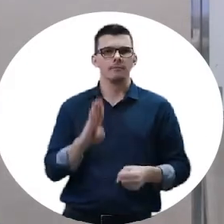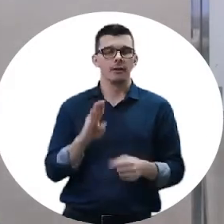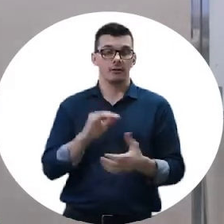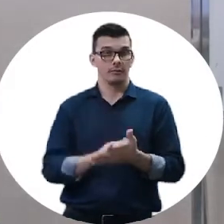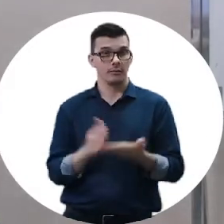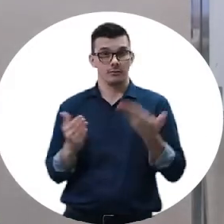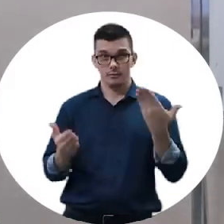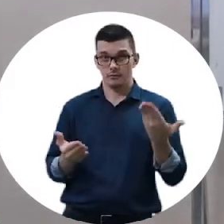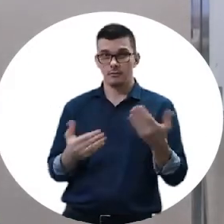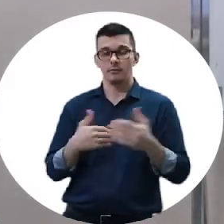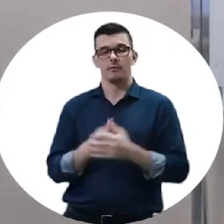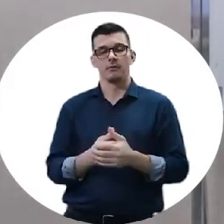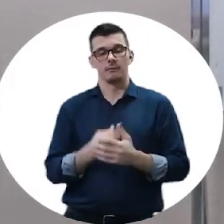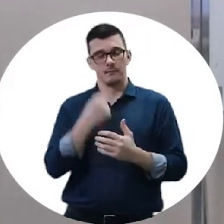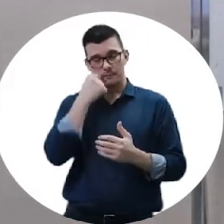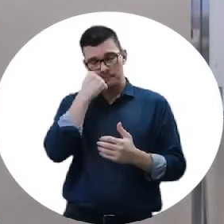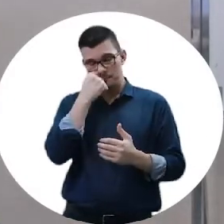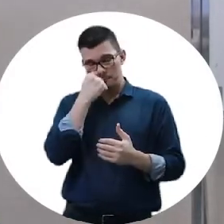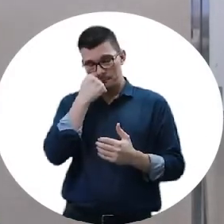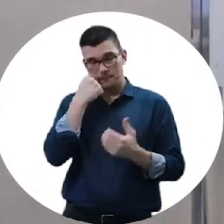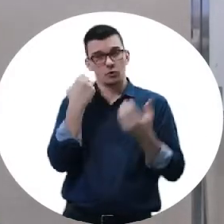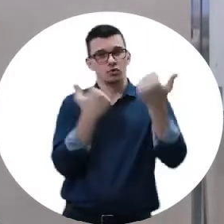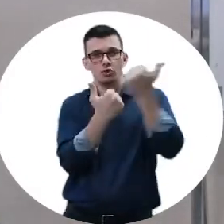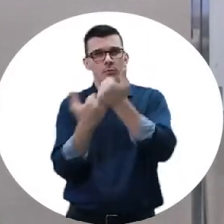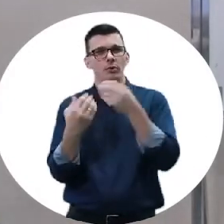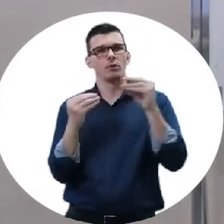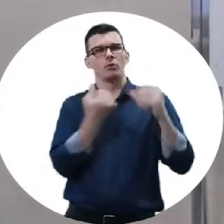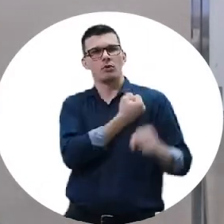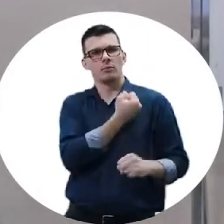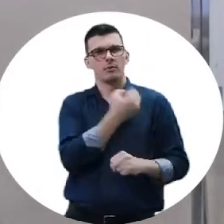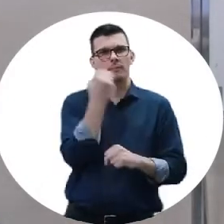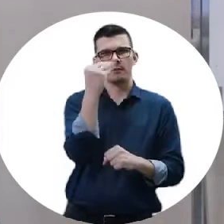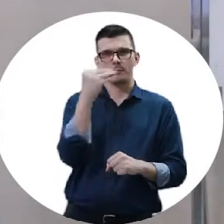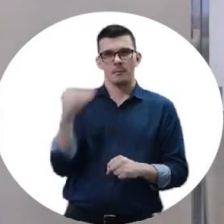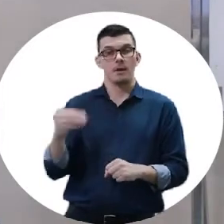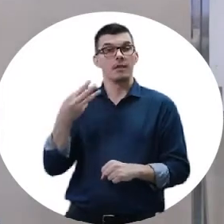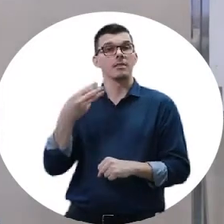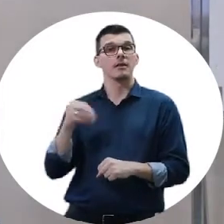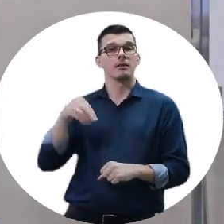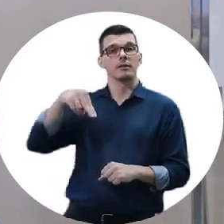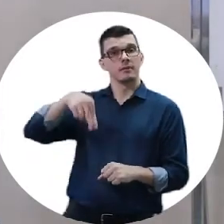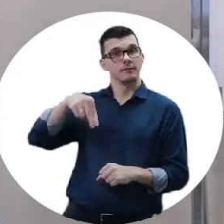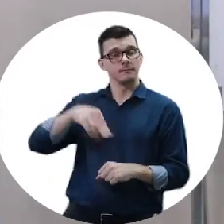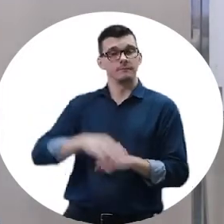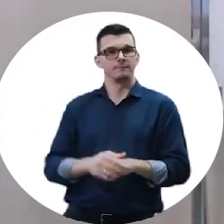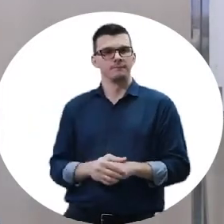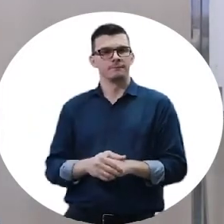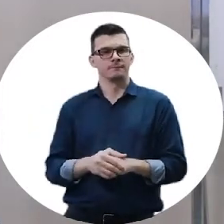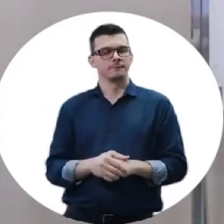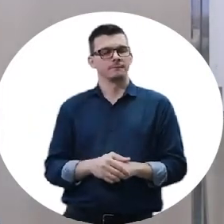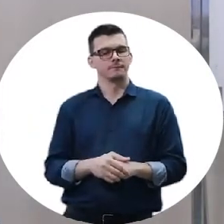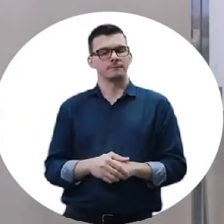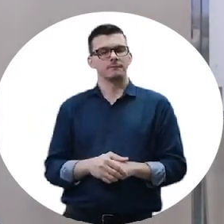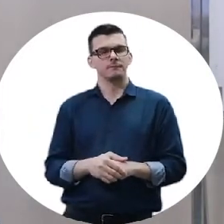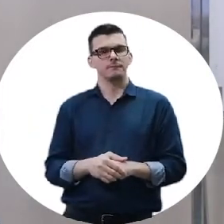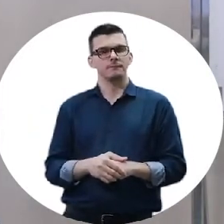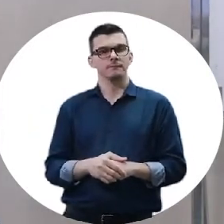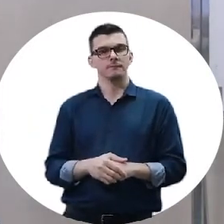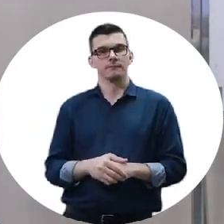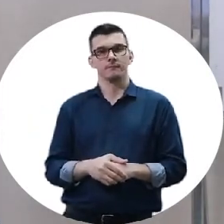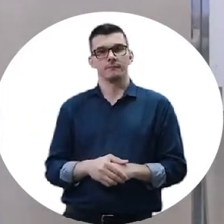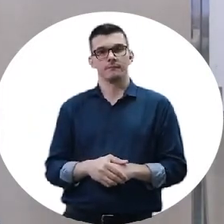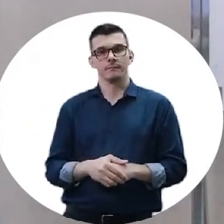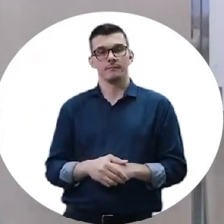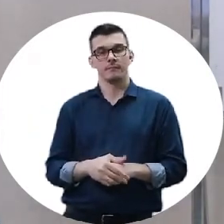é 3, a gravidade 10. Dá quanto? 30 N. Então quem está fazendo o bloco descer é o peso de B, que é a massa de B vezes